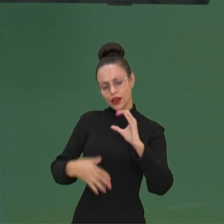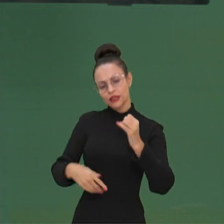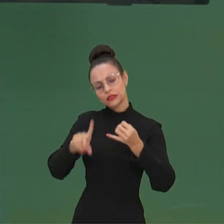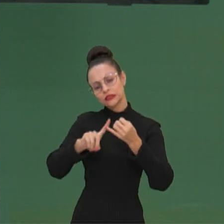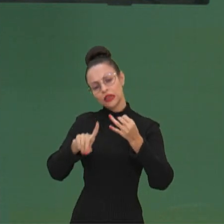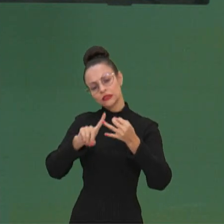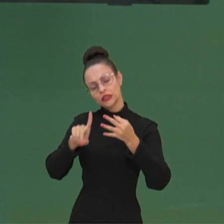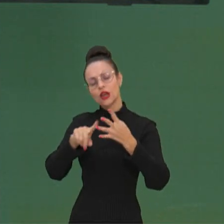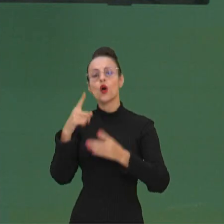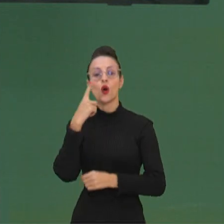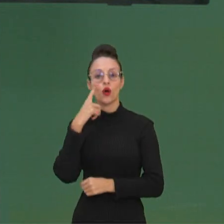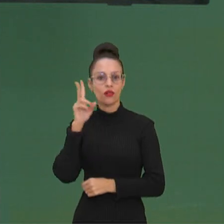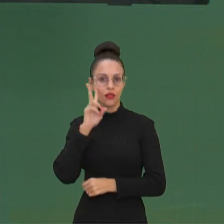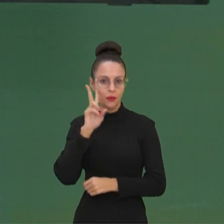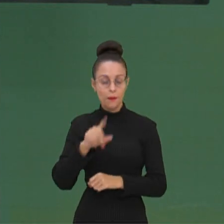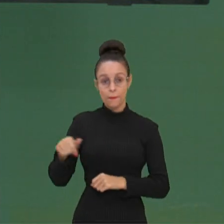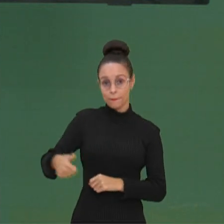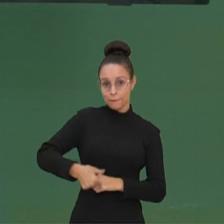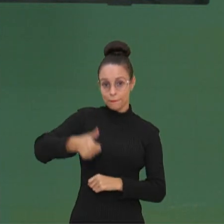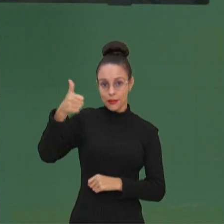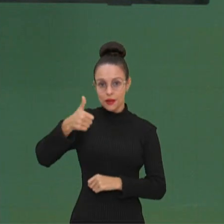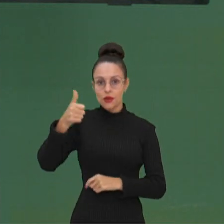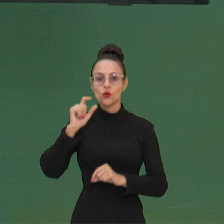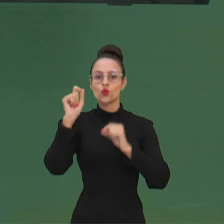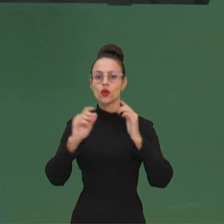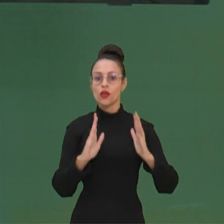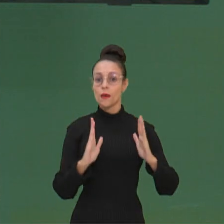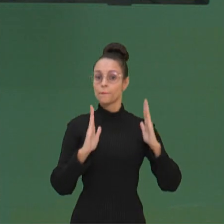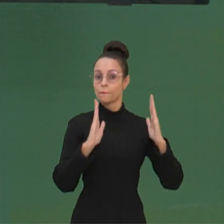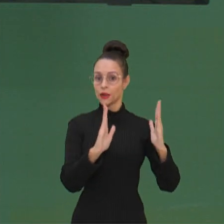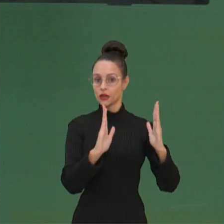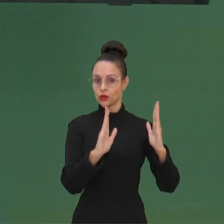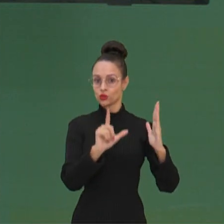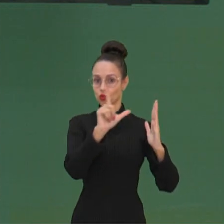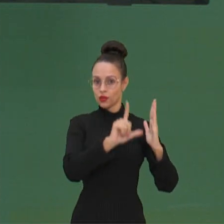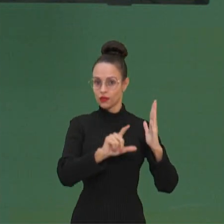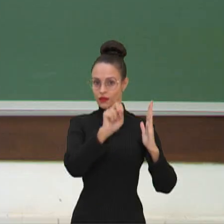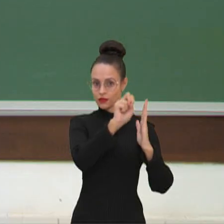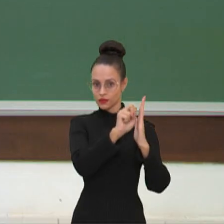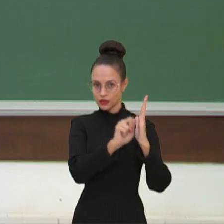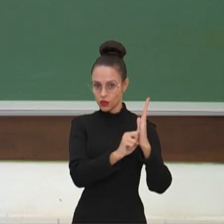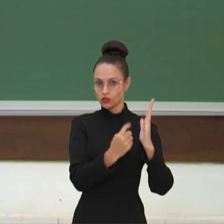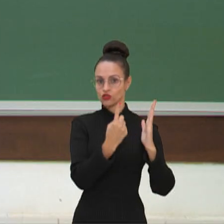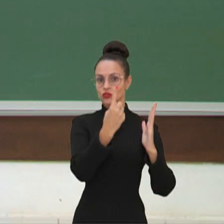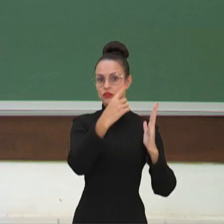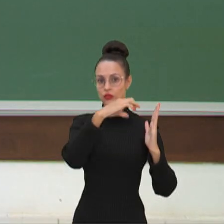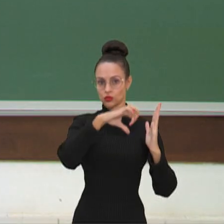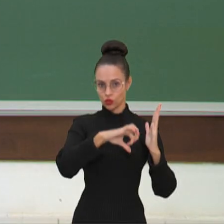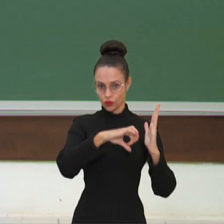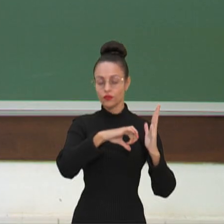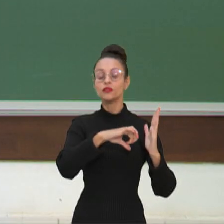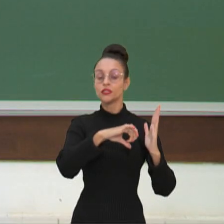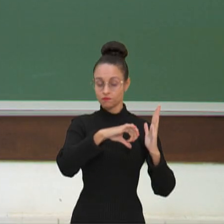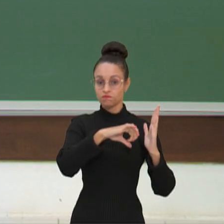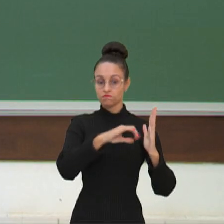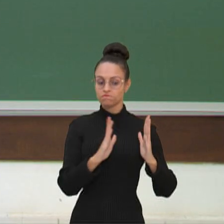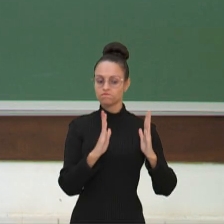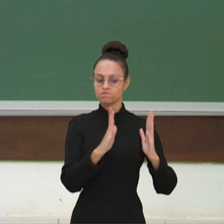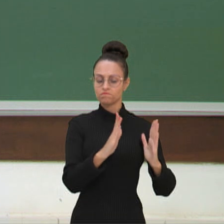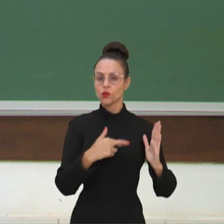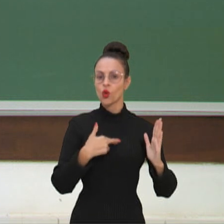está por trás de um texto, né? A época em que o texto é escrito é importante, por quem é